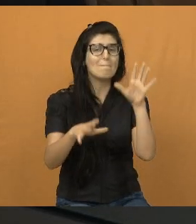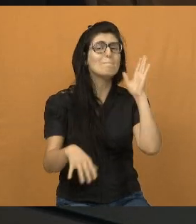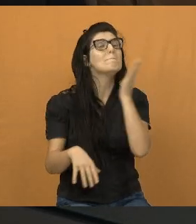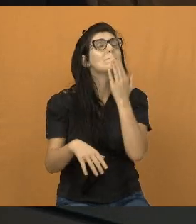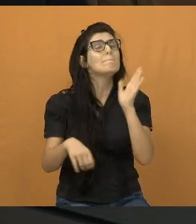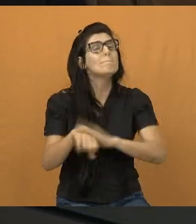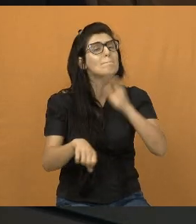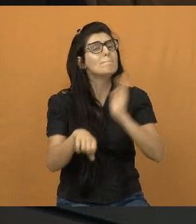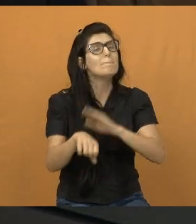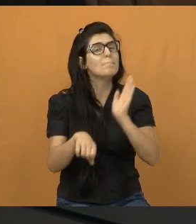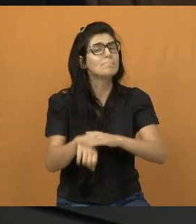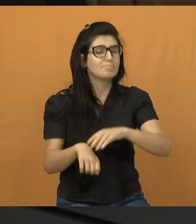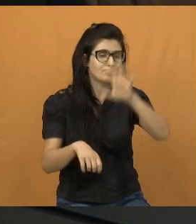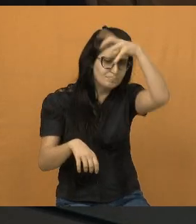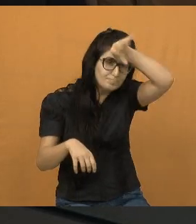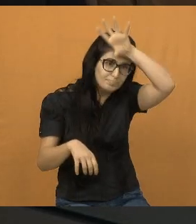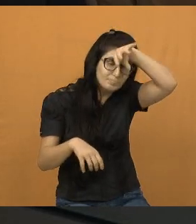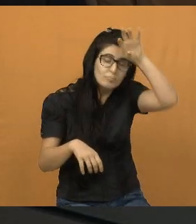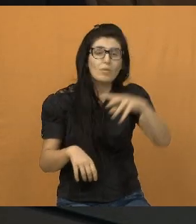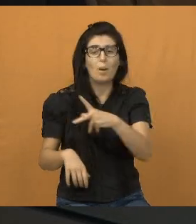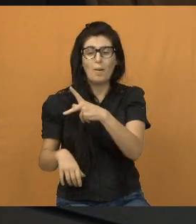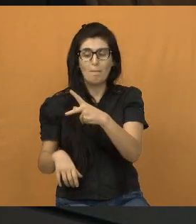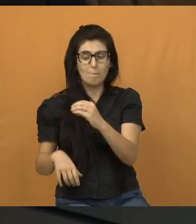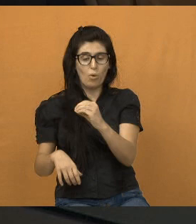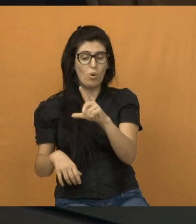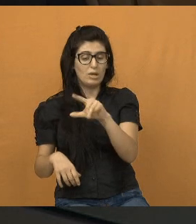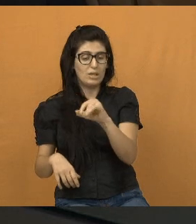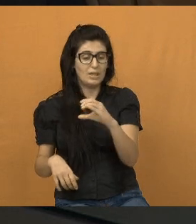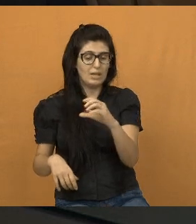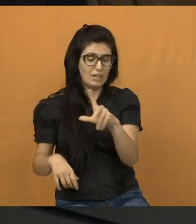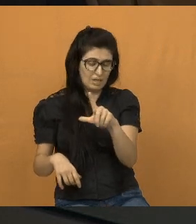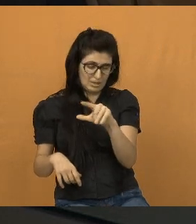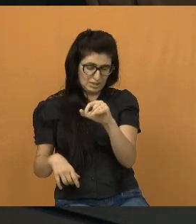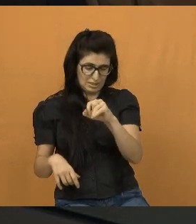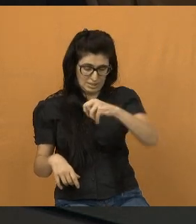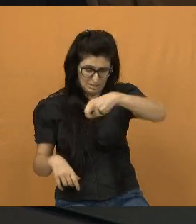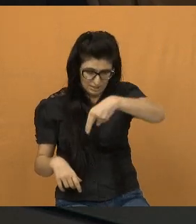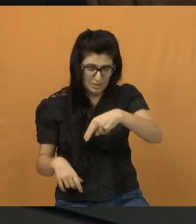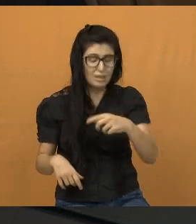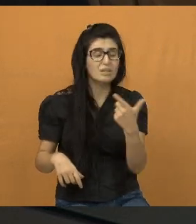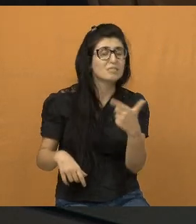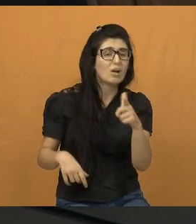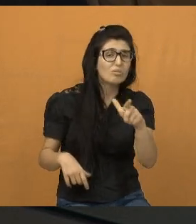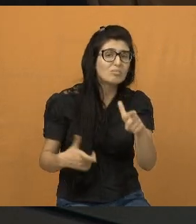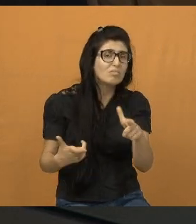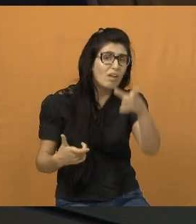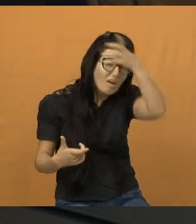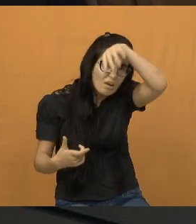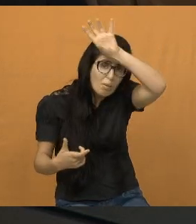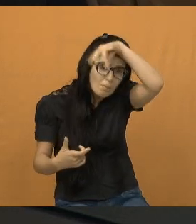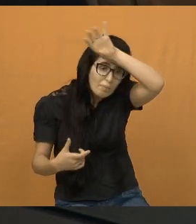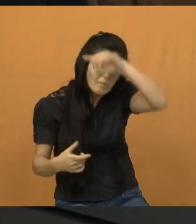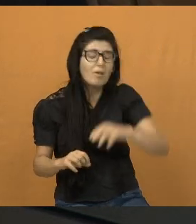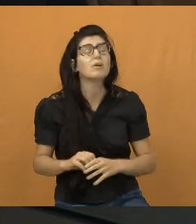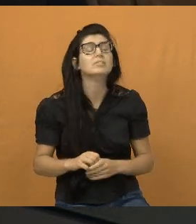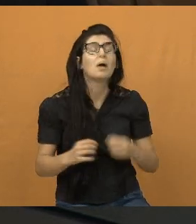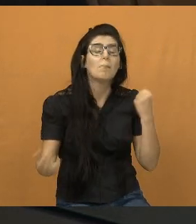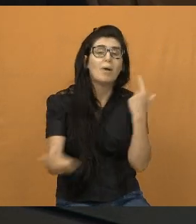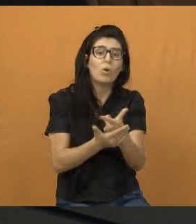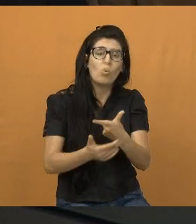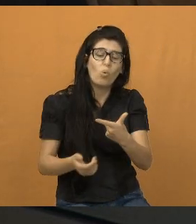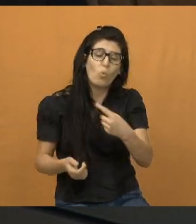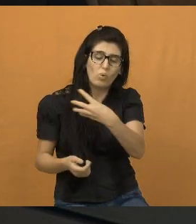Policrim lá não tinha, o Hospital Policrim não tinha ambulância, tiveram que pagar R$400 para levar o idoso para São José dos Campos,